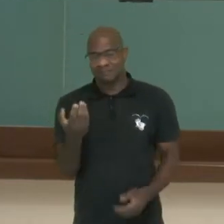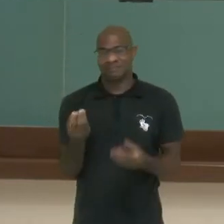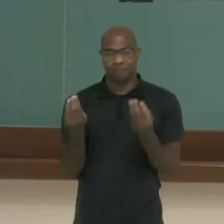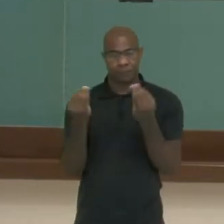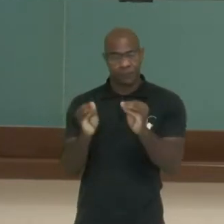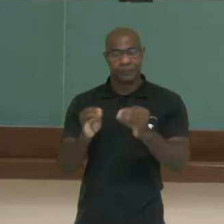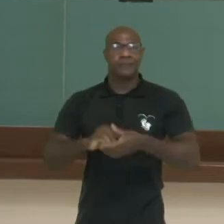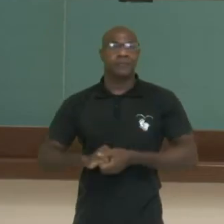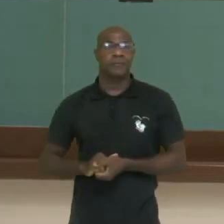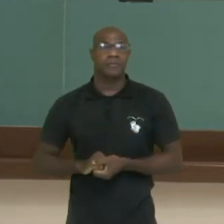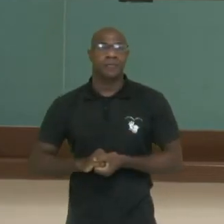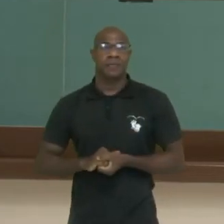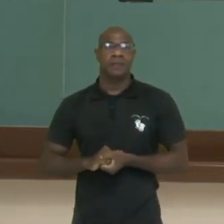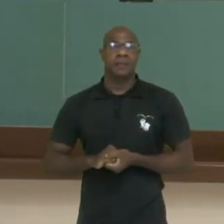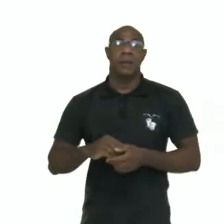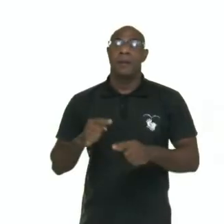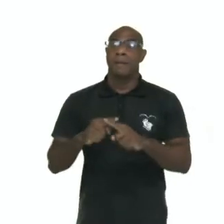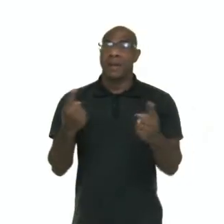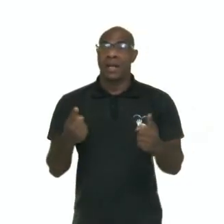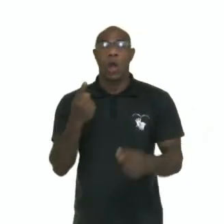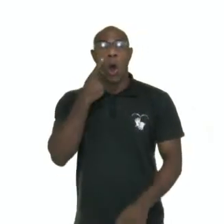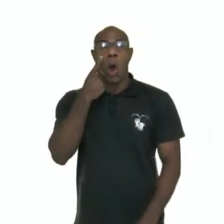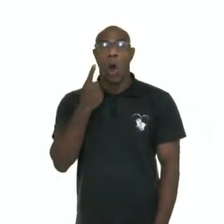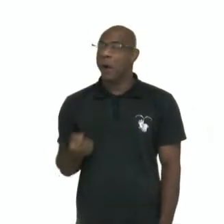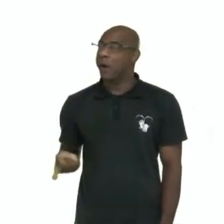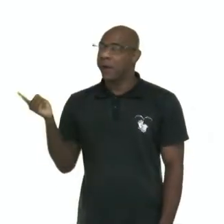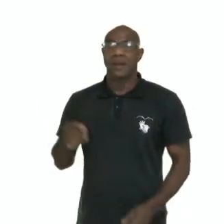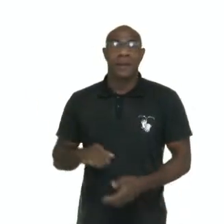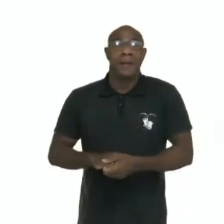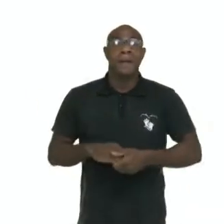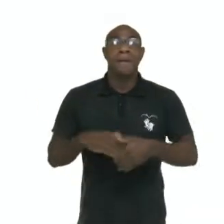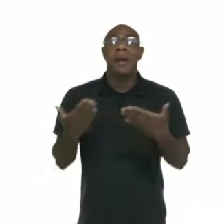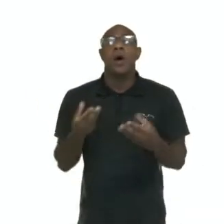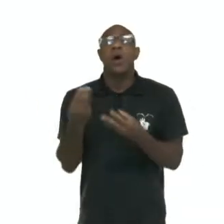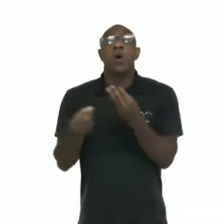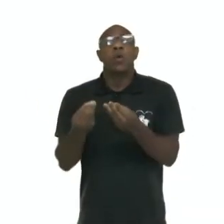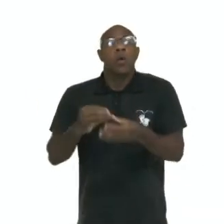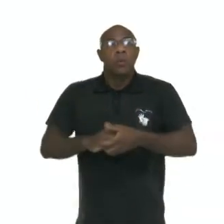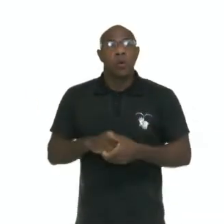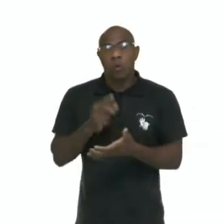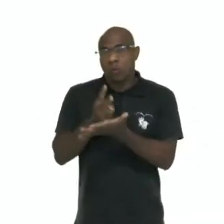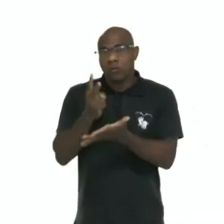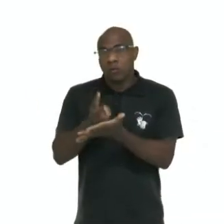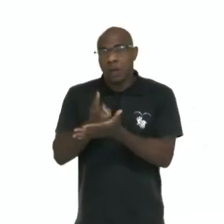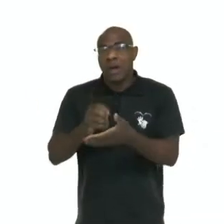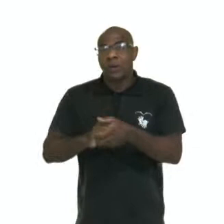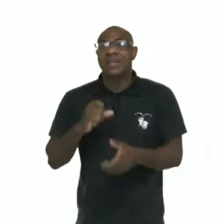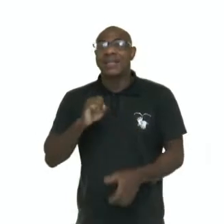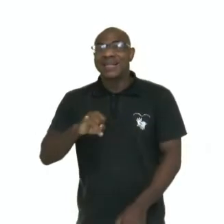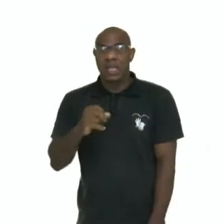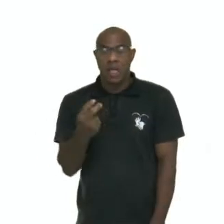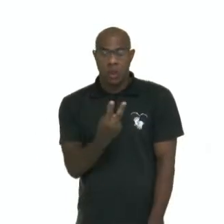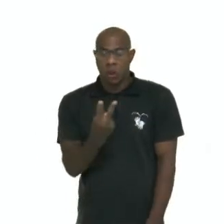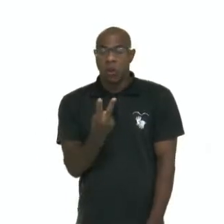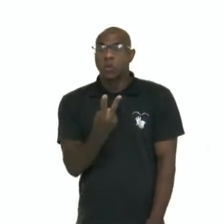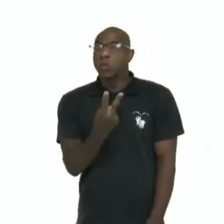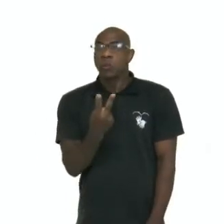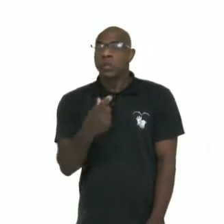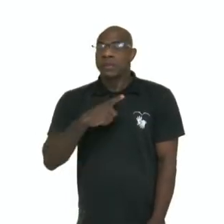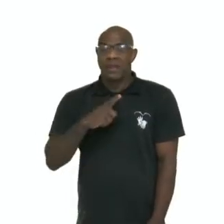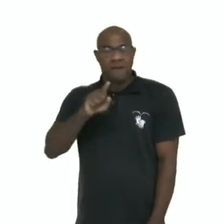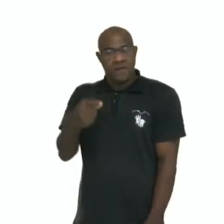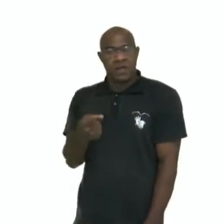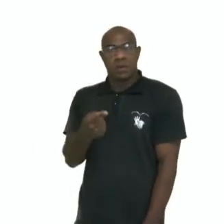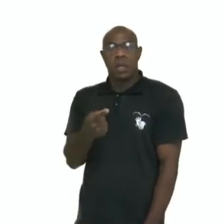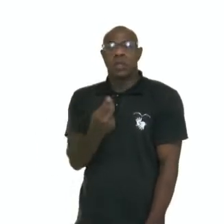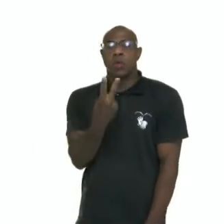Então tá jóia. Mas, olha só, como proceder quando os dois números forem decimais? E agora,